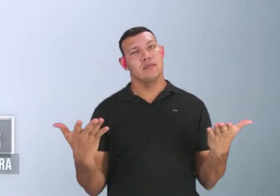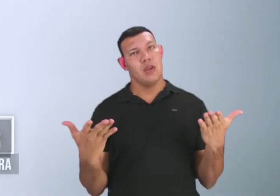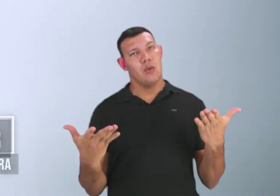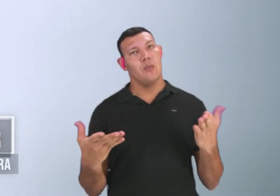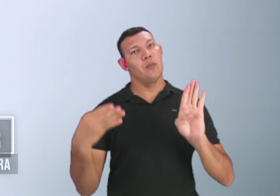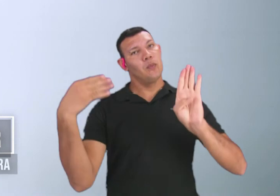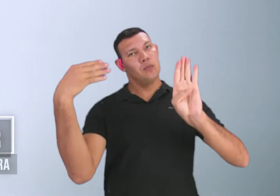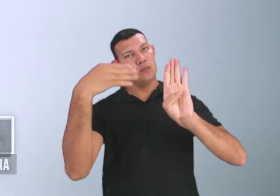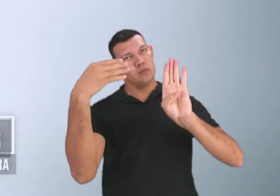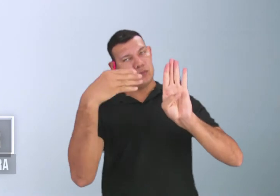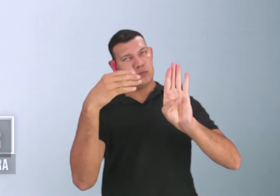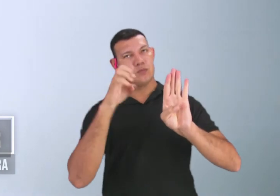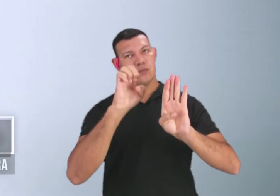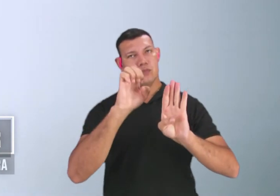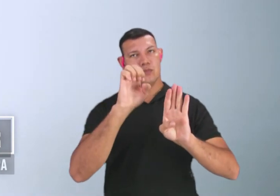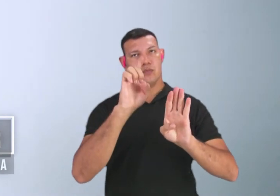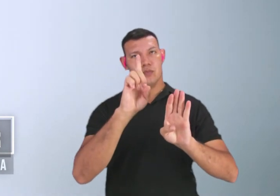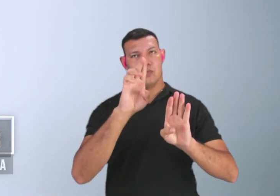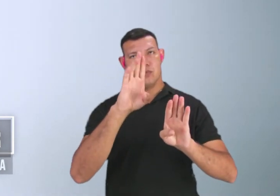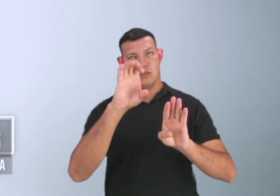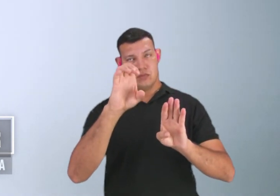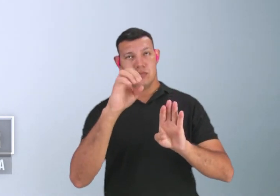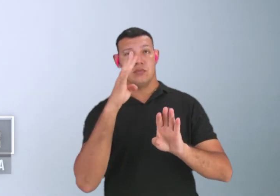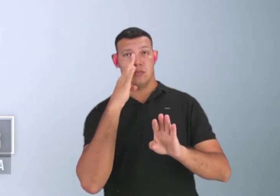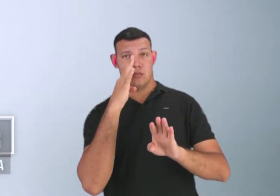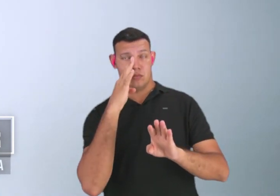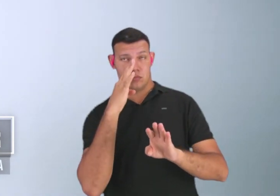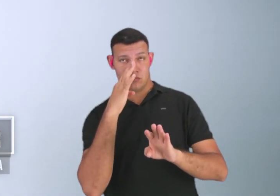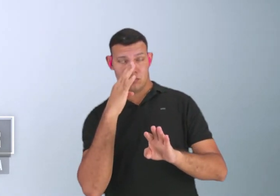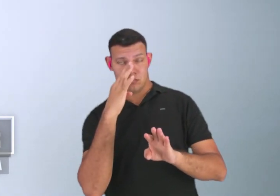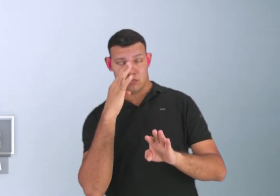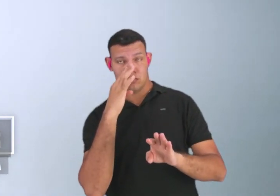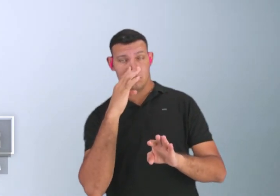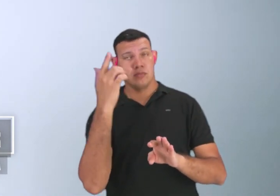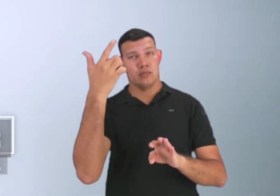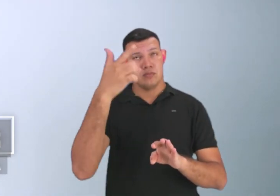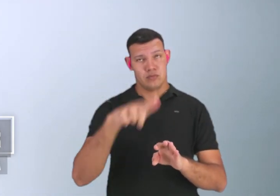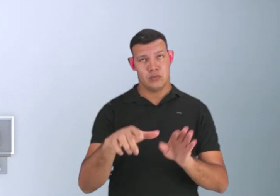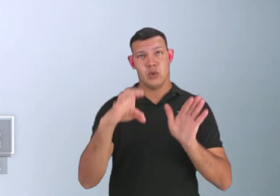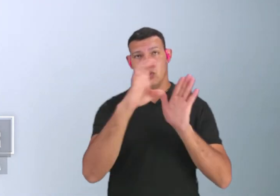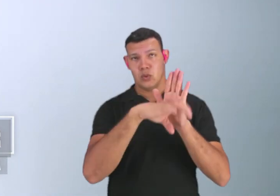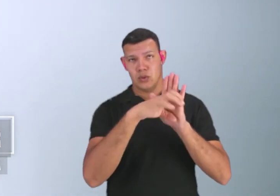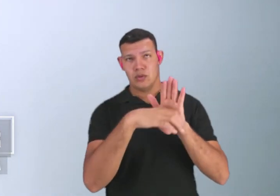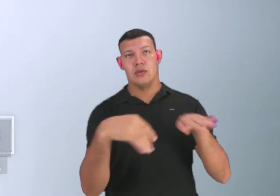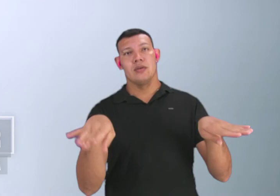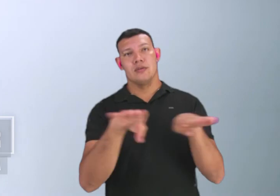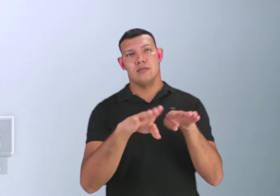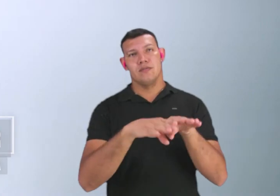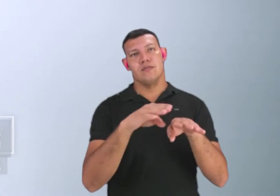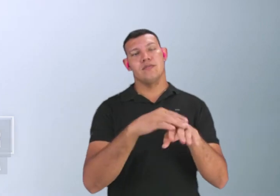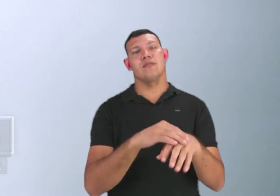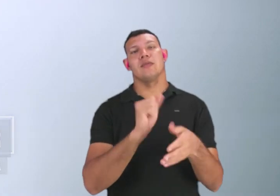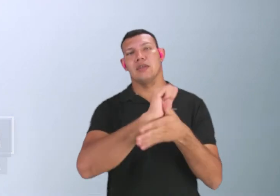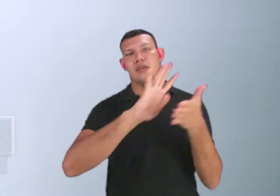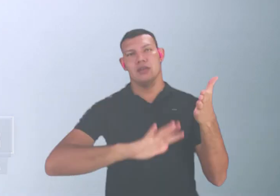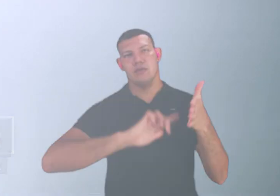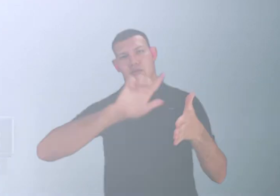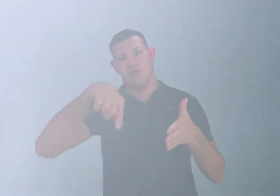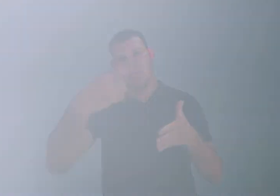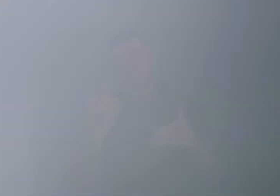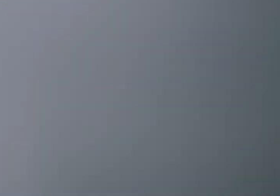acesse a plataforma Eduque para verificar esses e outros conteúdos, além de atividades. E eu te espero aqui na próxima.